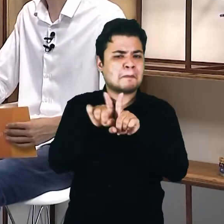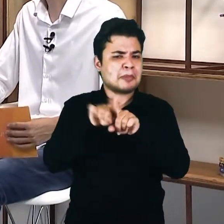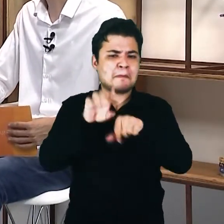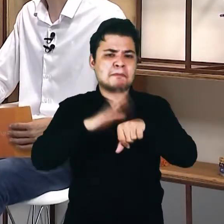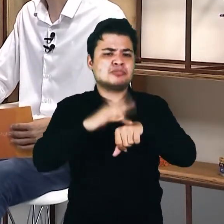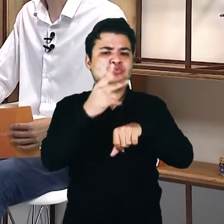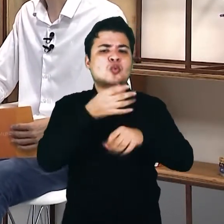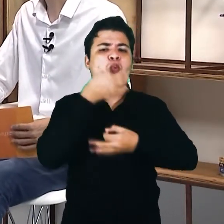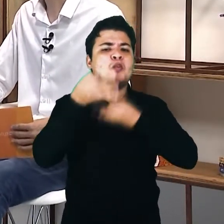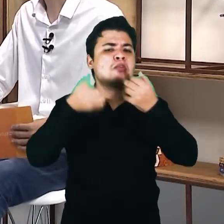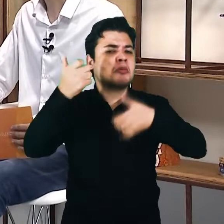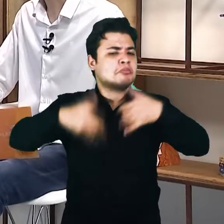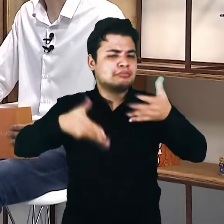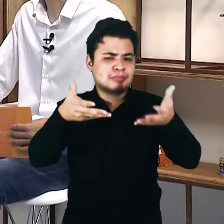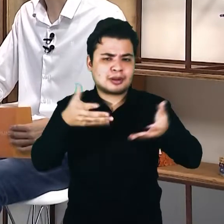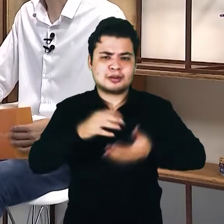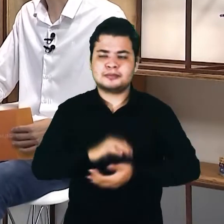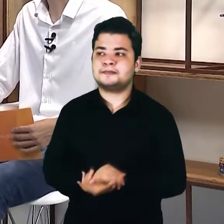considerar.